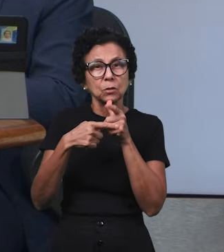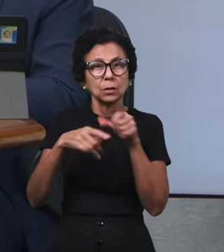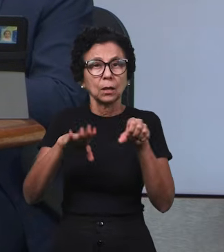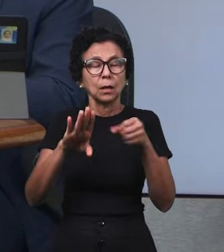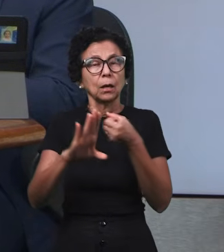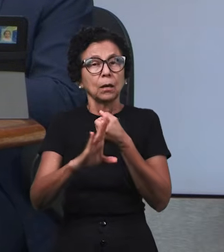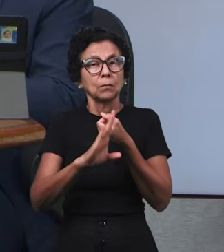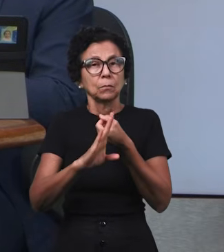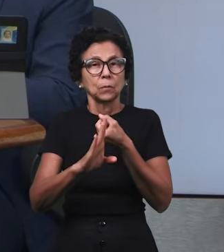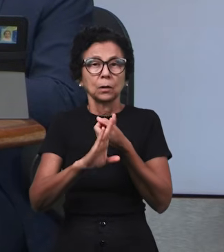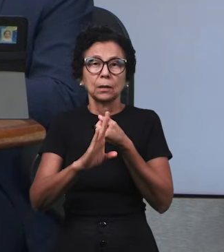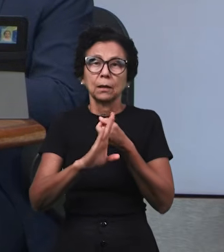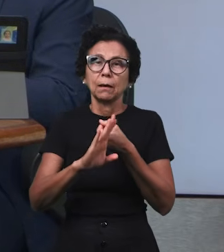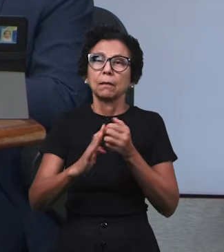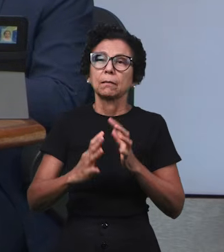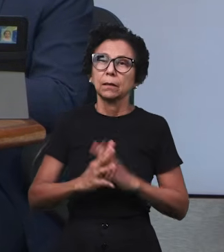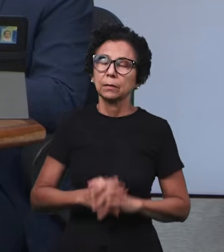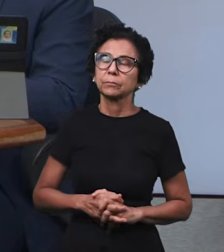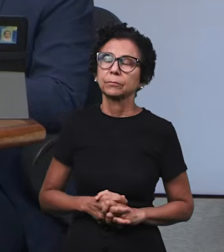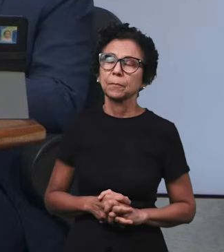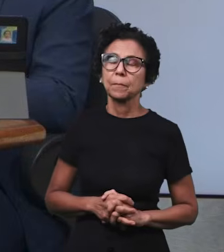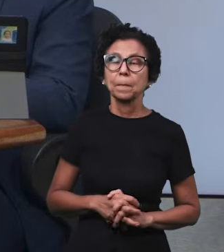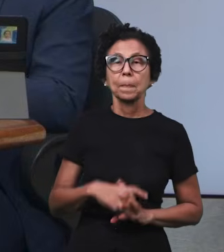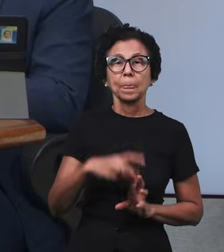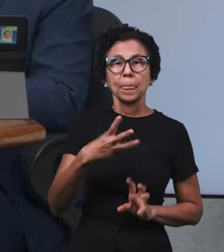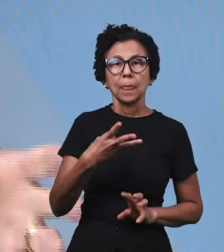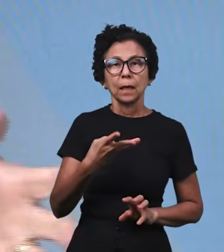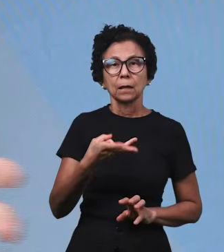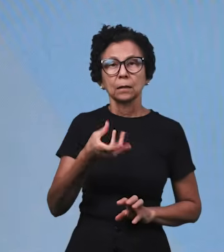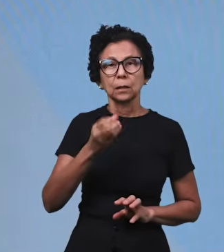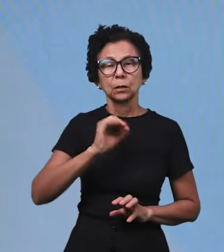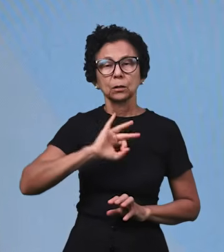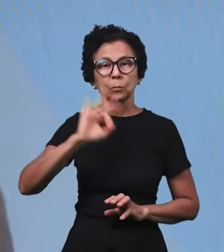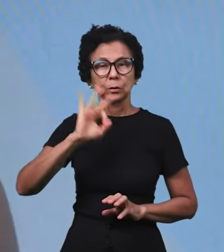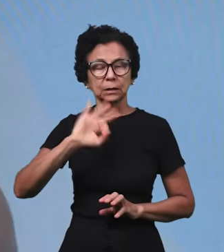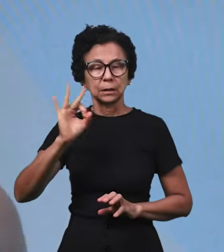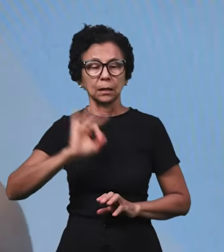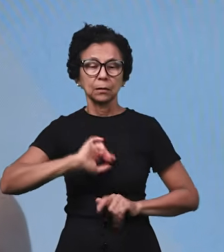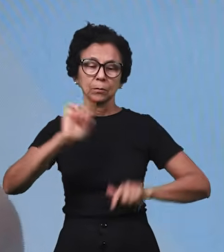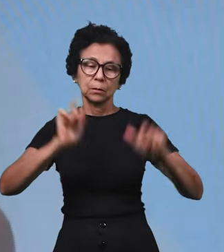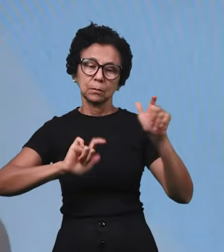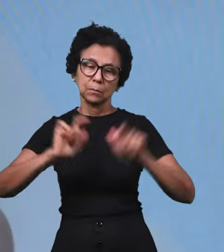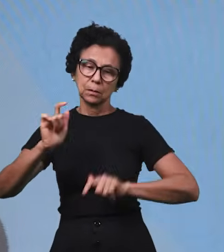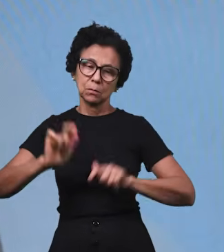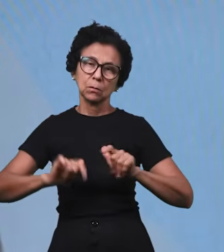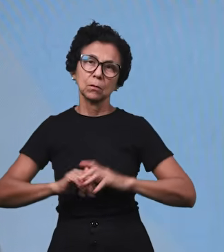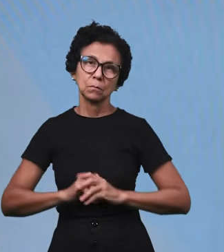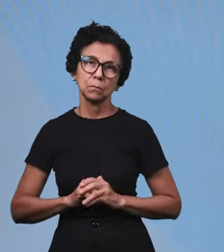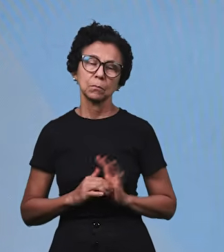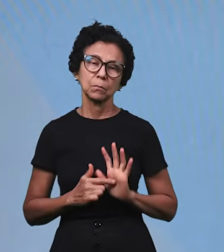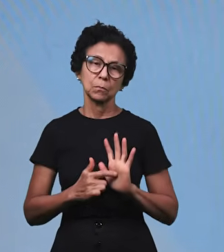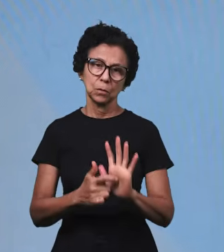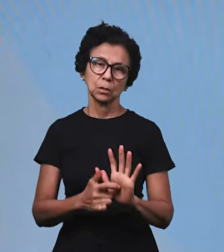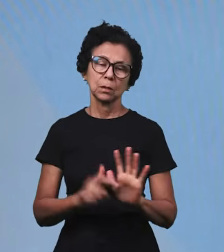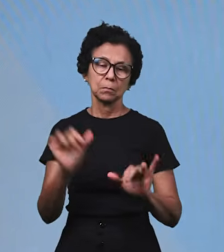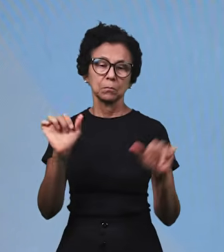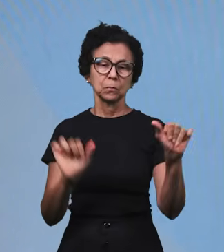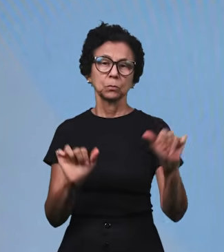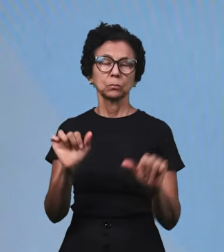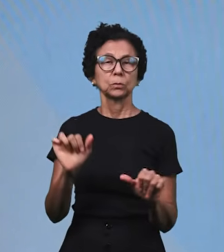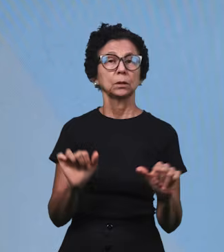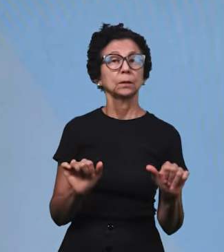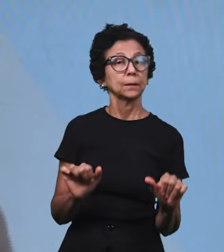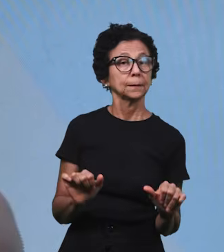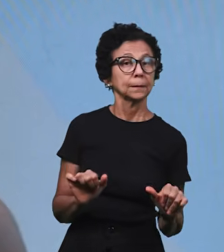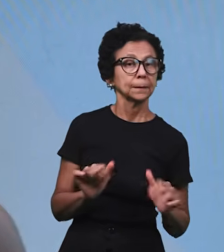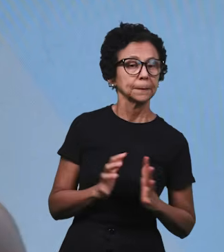sintomas relacionados, mas lembrando que 30% dos pacientes é que vão apresentar alguma alteração assim, que ela consegue